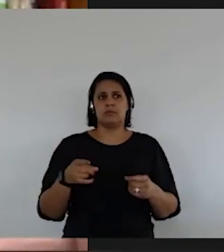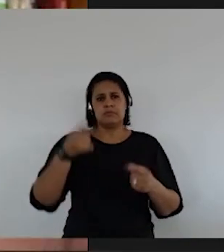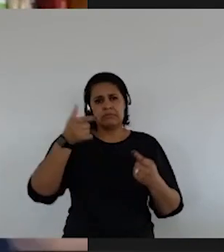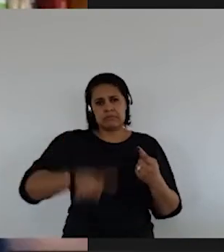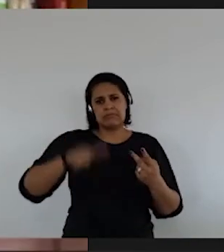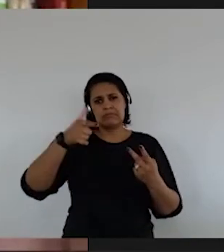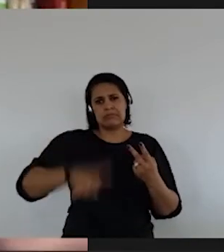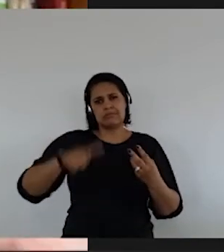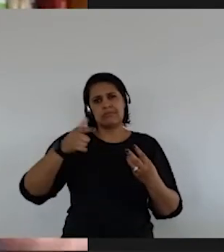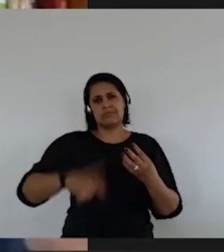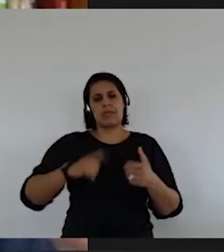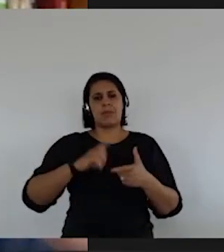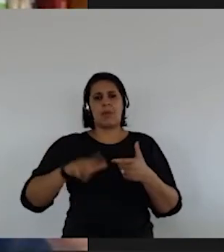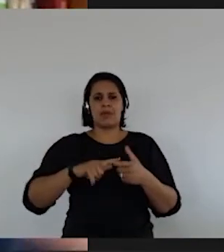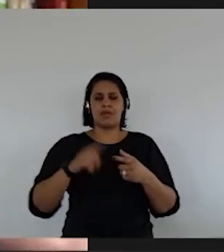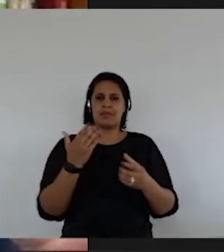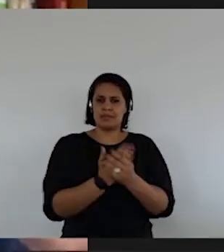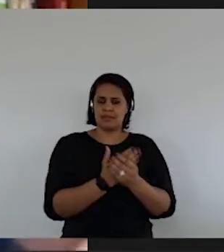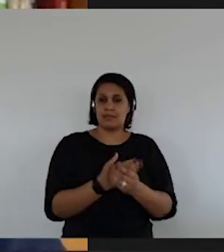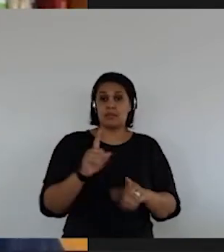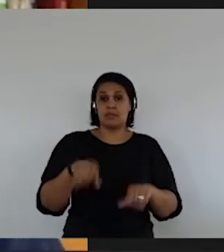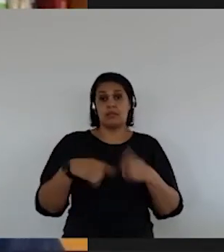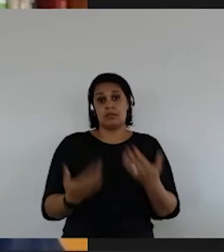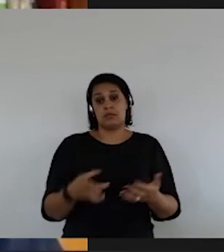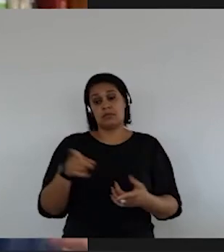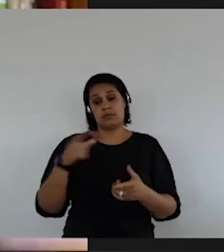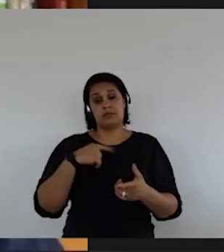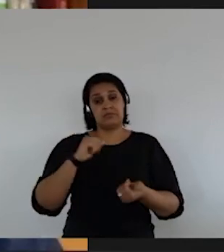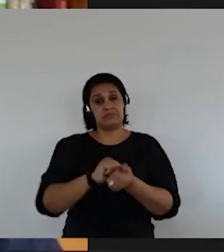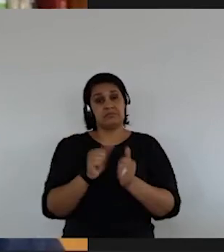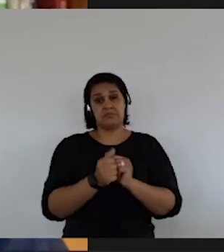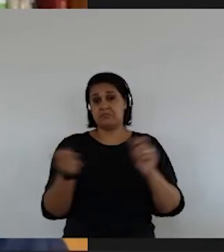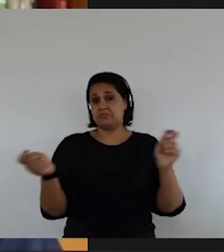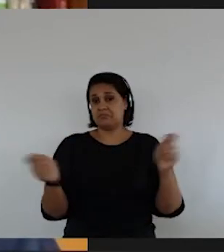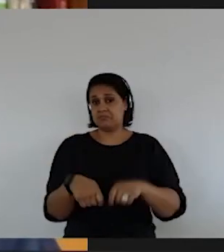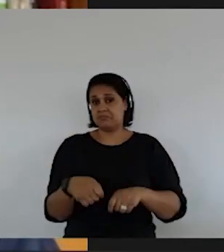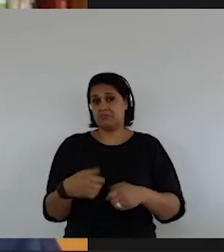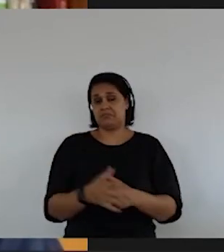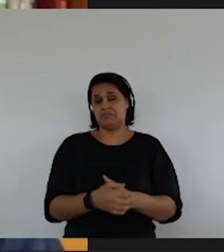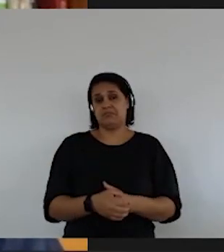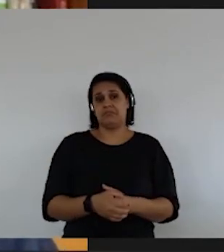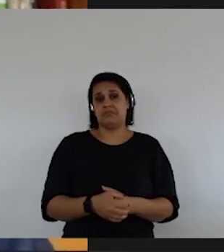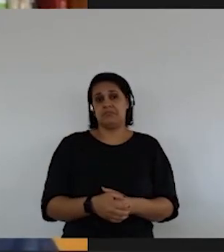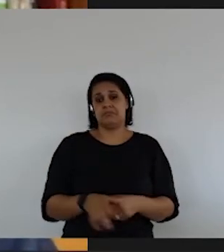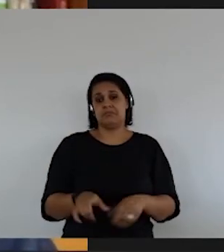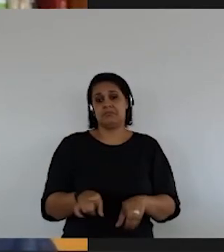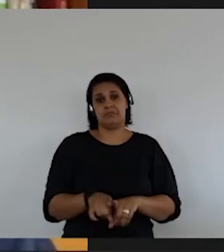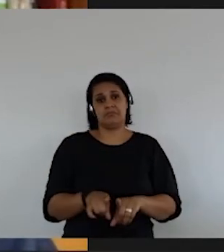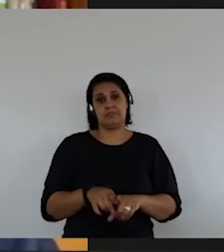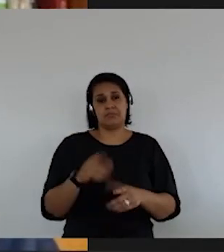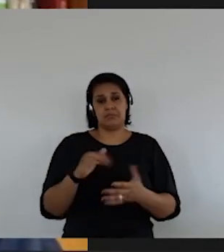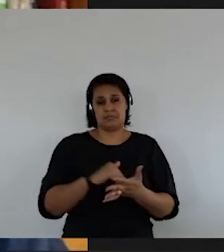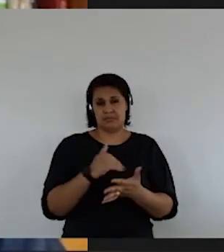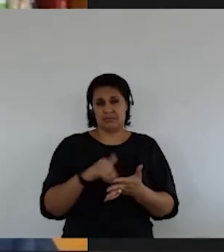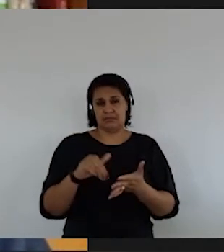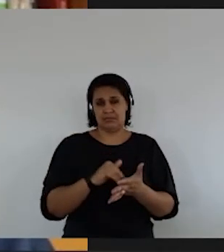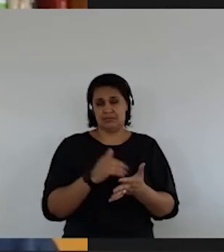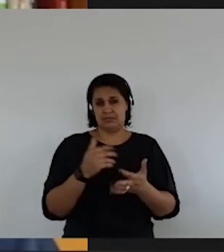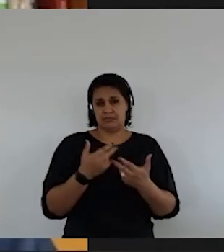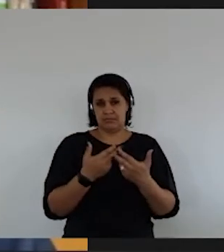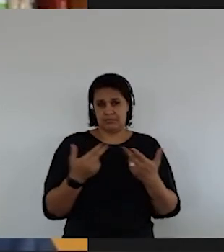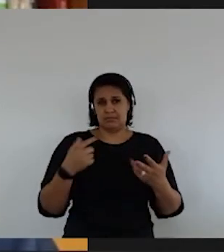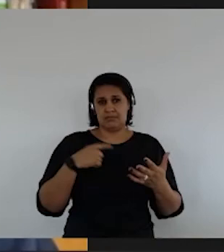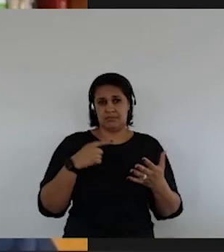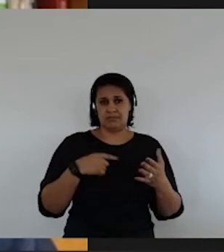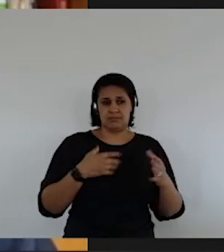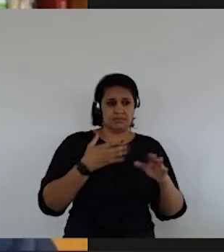têm mais condições de se adaptar às novas tecnologias e mesmo aqueles escritórios onde